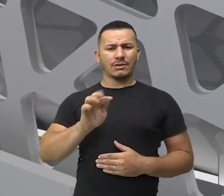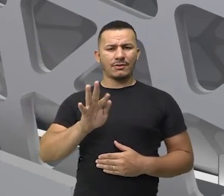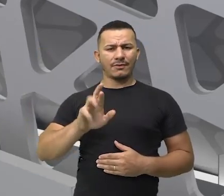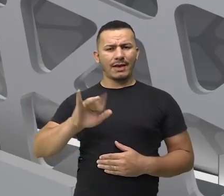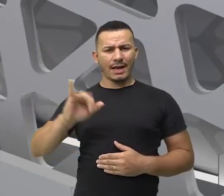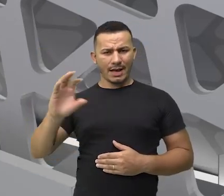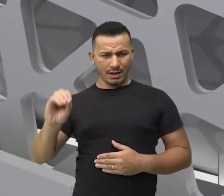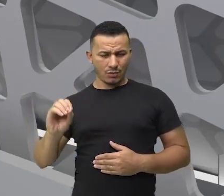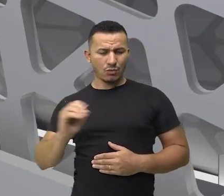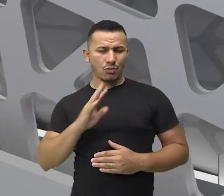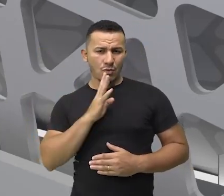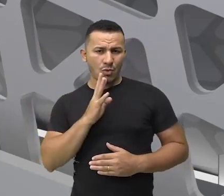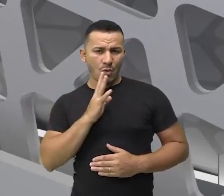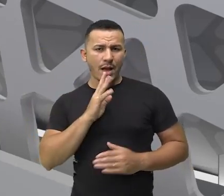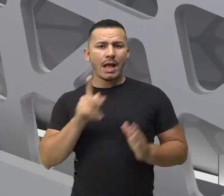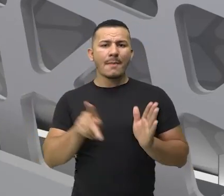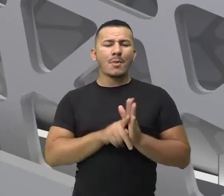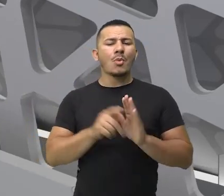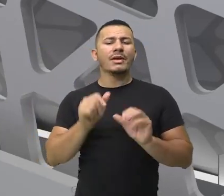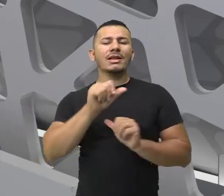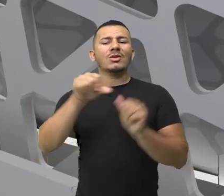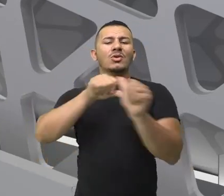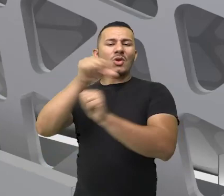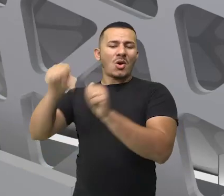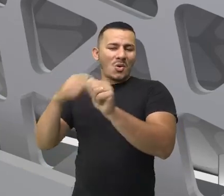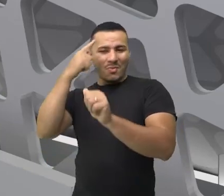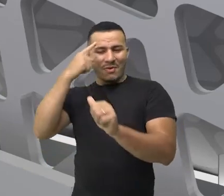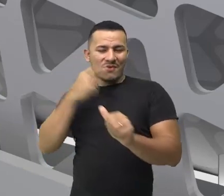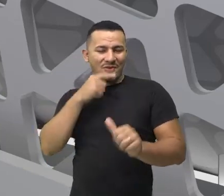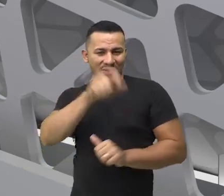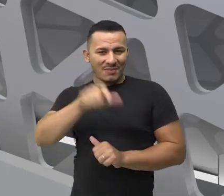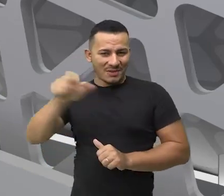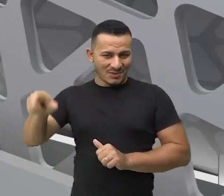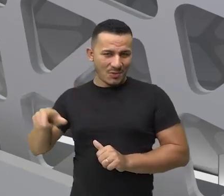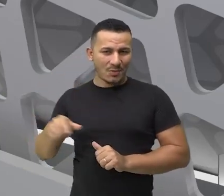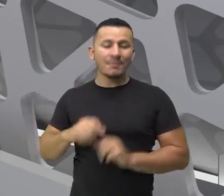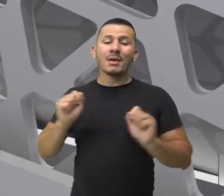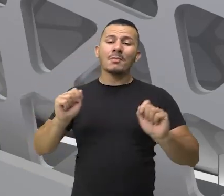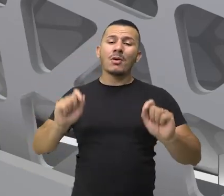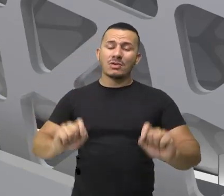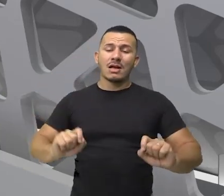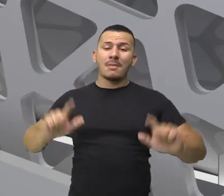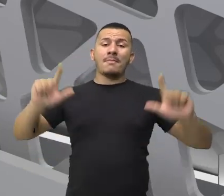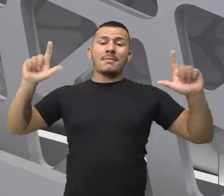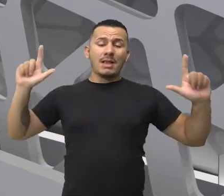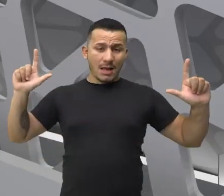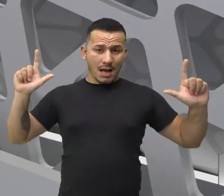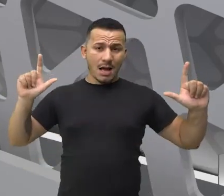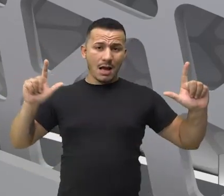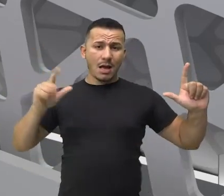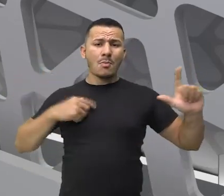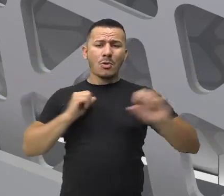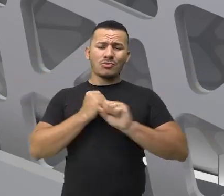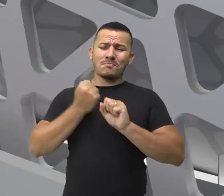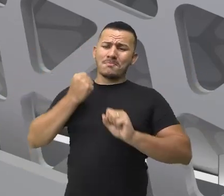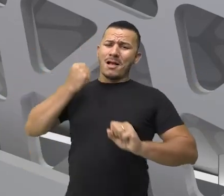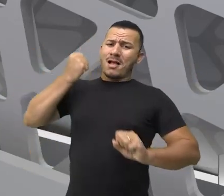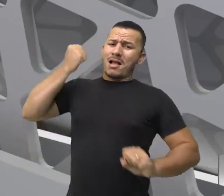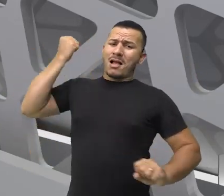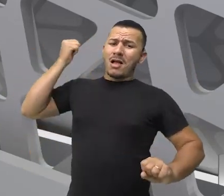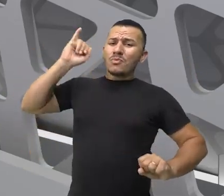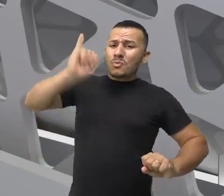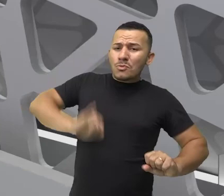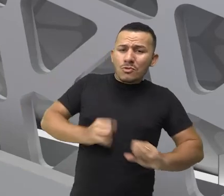sabem o que é um espelho esférico, né? Aqueles que modificam a pessoa. Eu posso ampliar, ou seja, esticar o